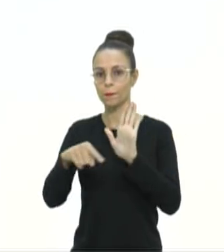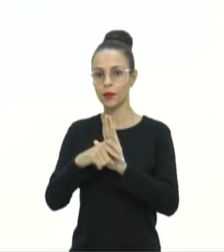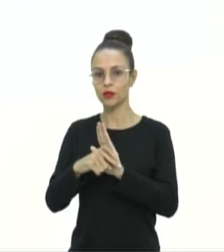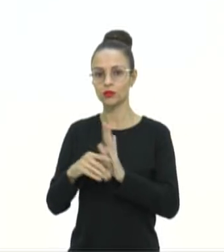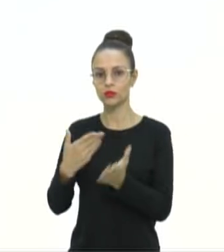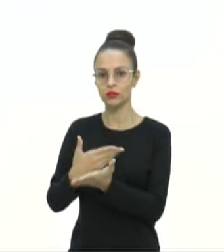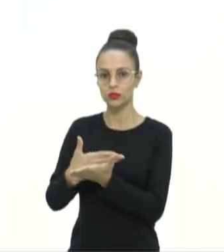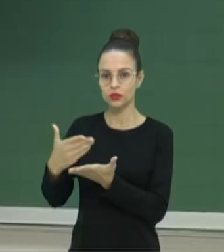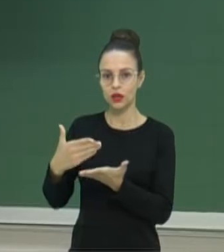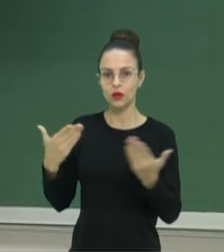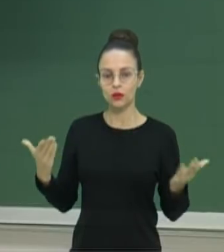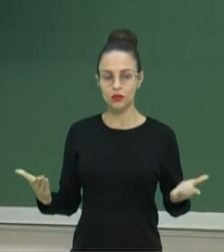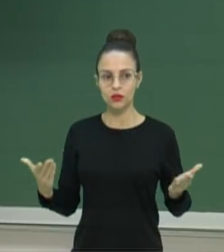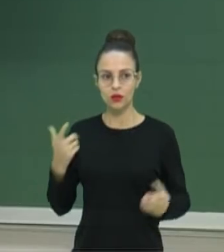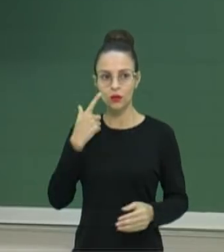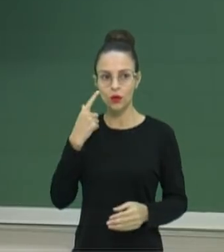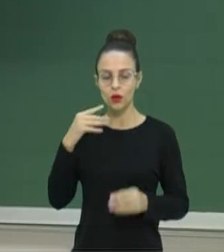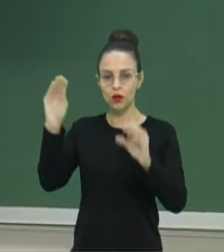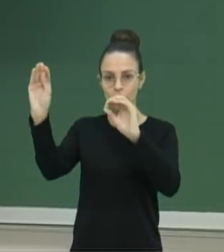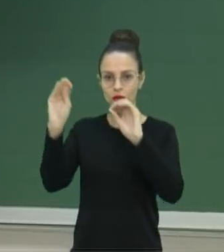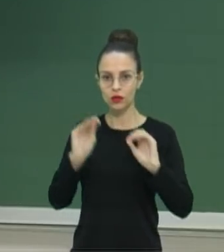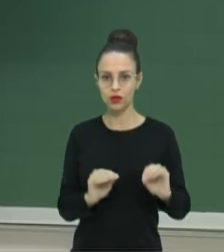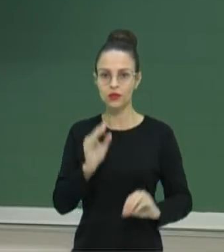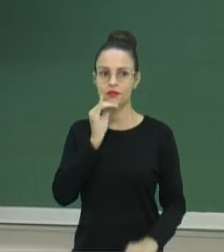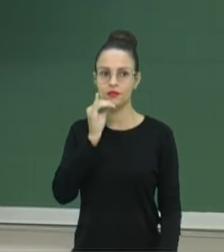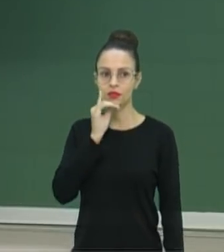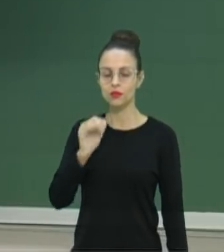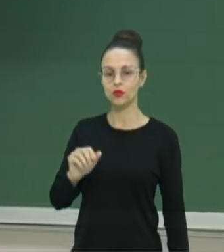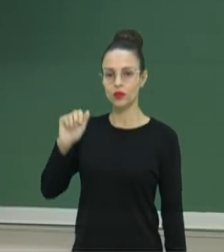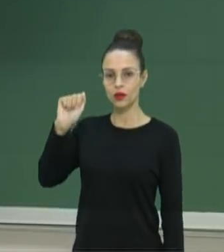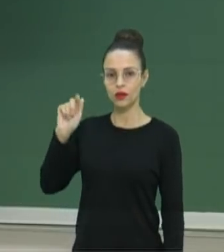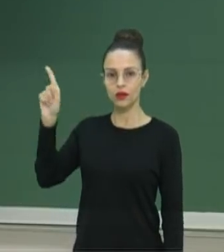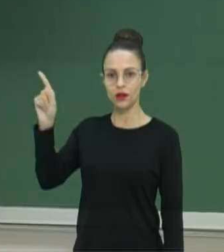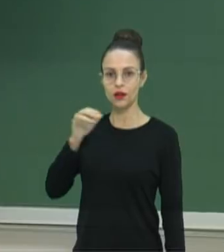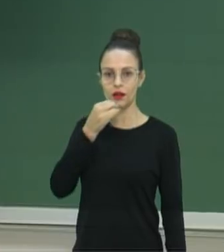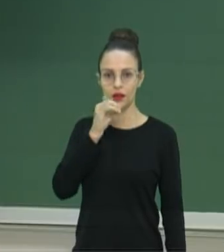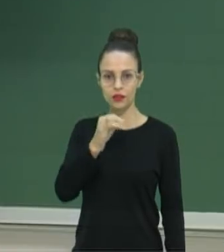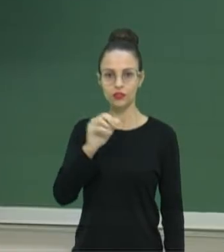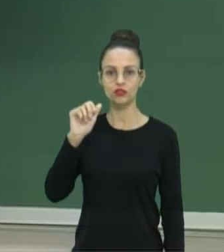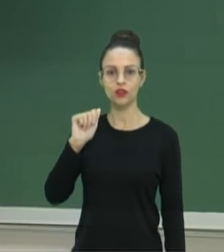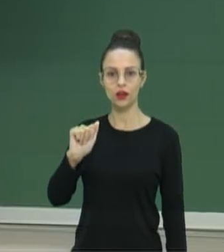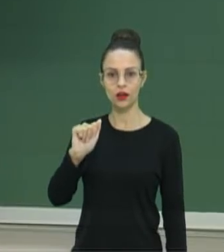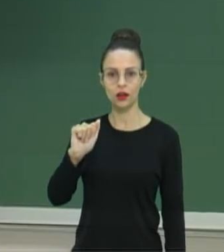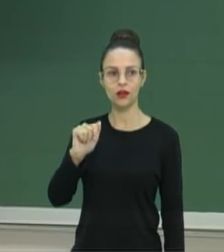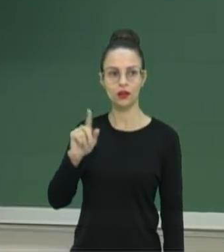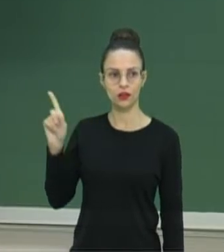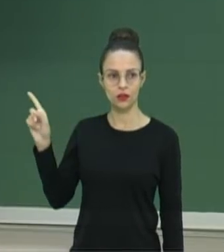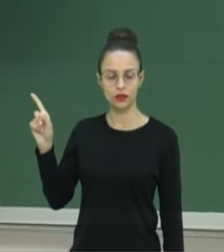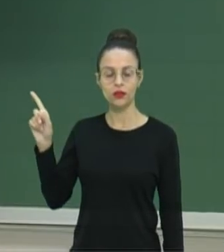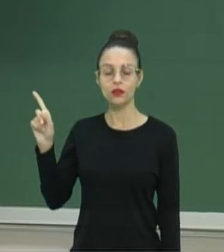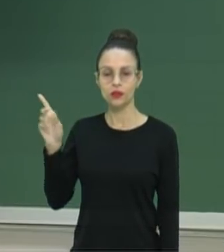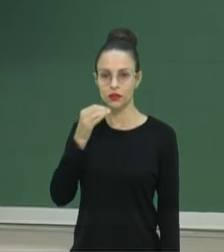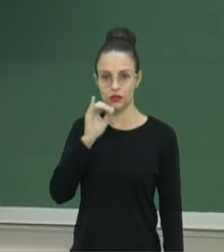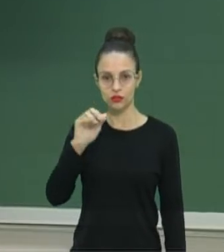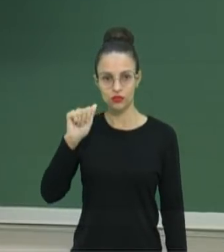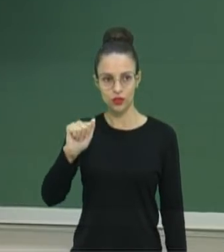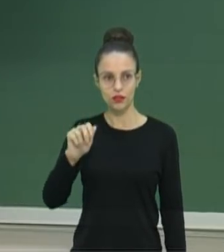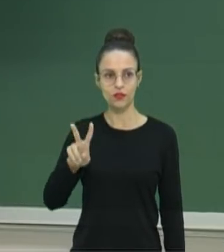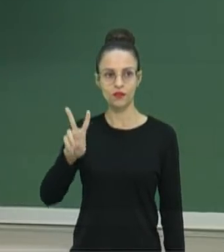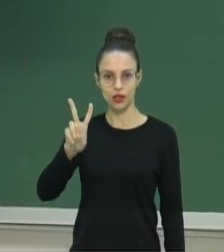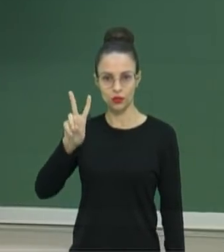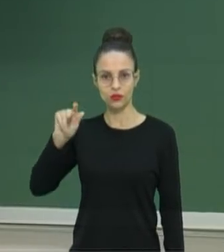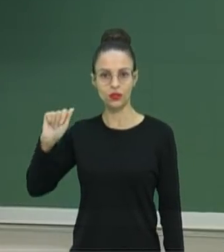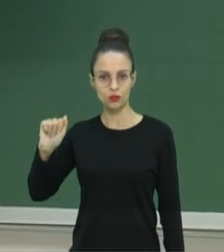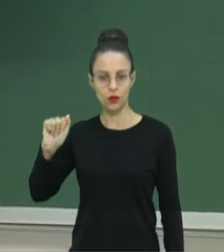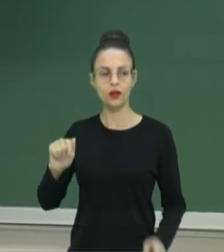eu passo, né, as energias, por exemplo, nesse ponto aqui eu tenho energia do ponto A, certo? Energia do ponto A com a velocidade do